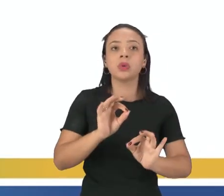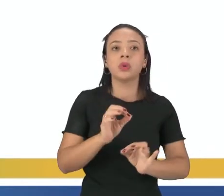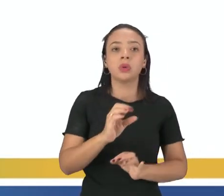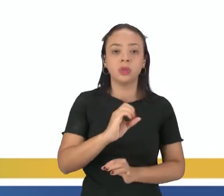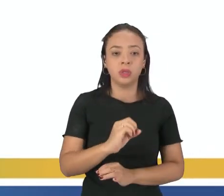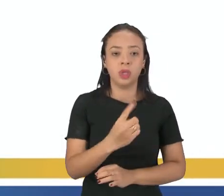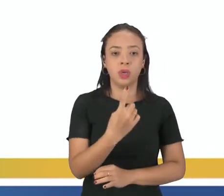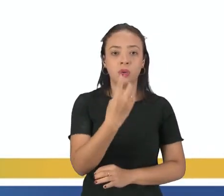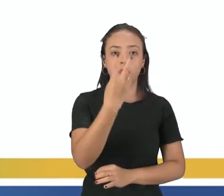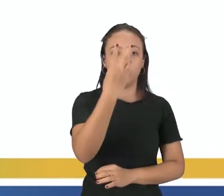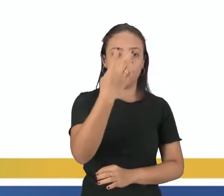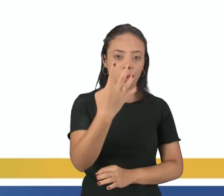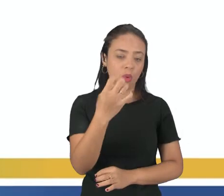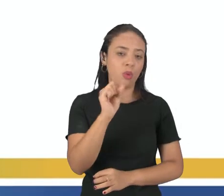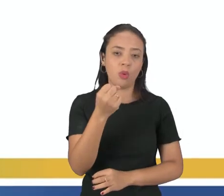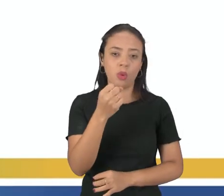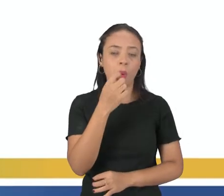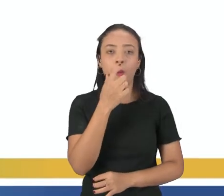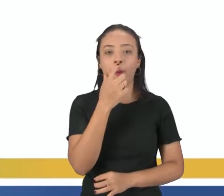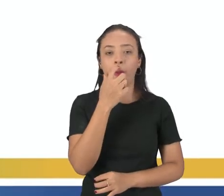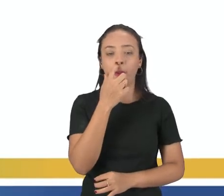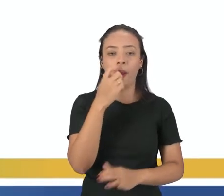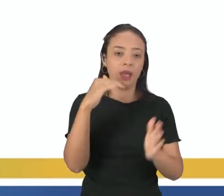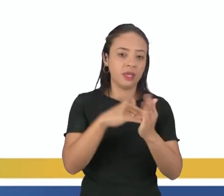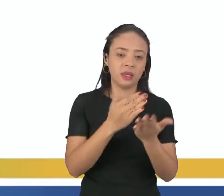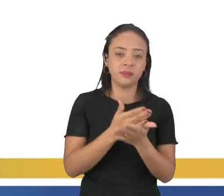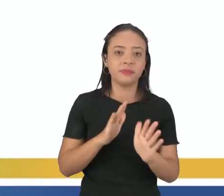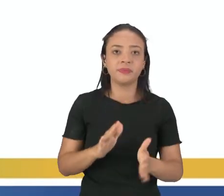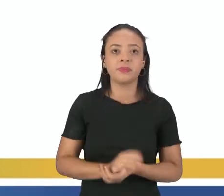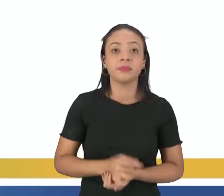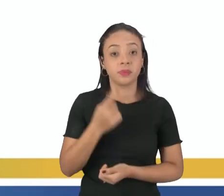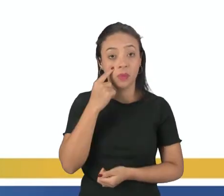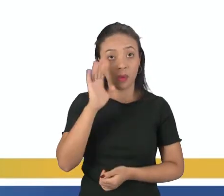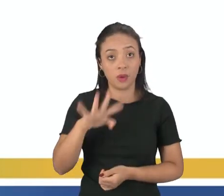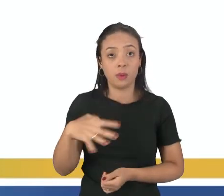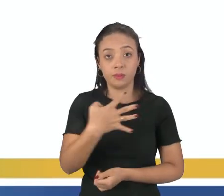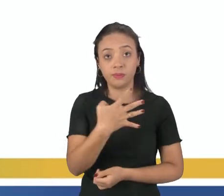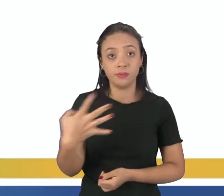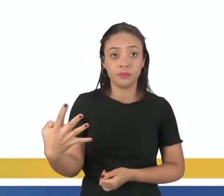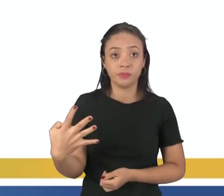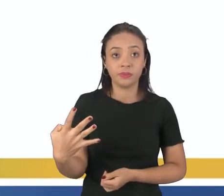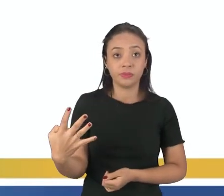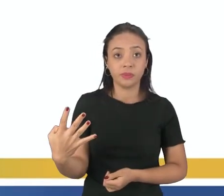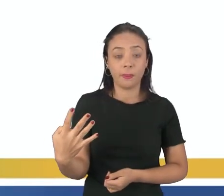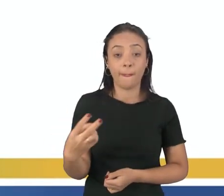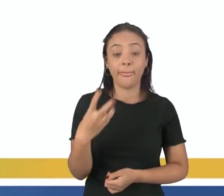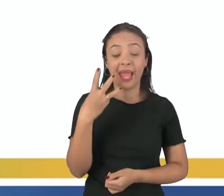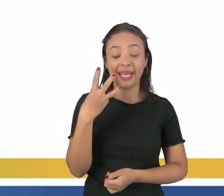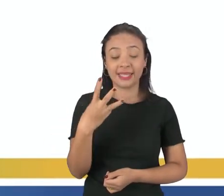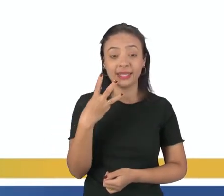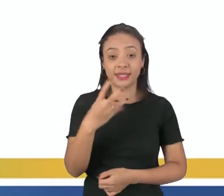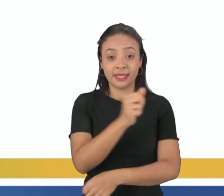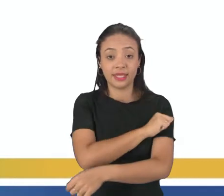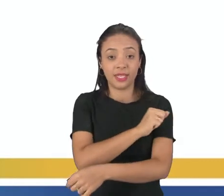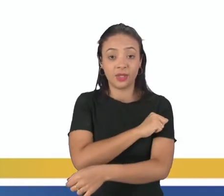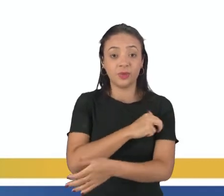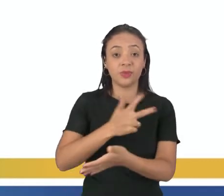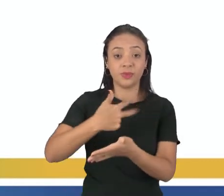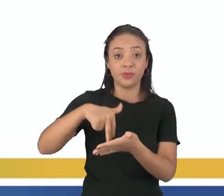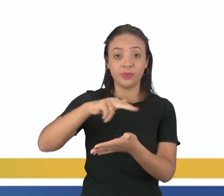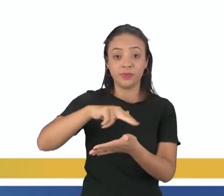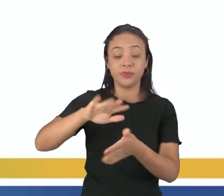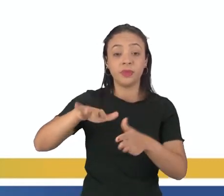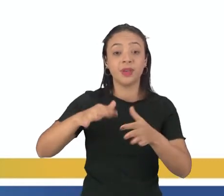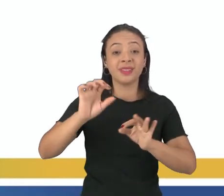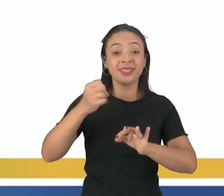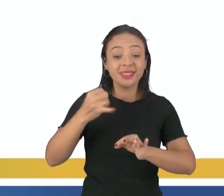dança, futebol, inglês e assim sucessivamente. Lá na minha tabela diz que 3 alunos praticam dança. Então, na hora que eu vou